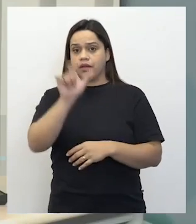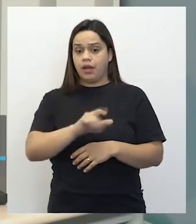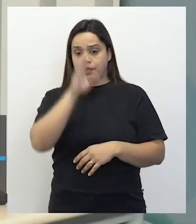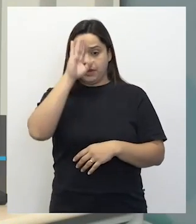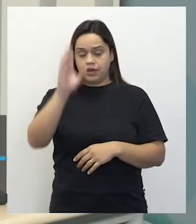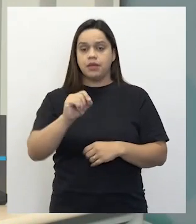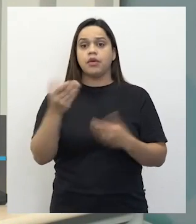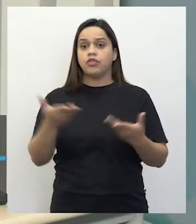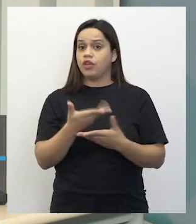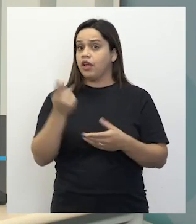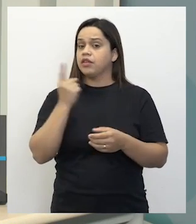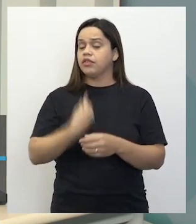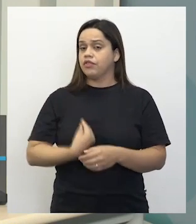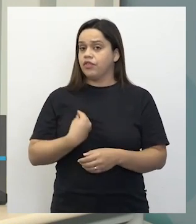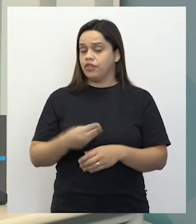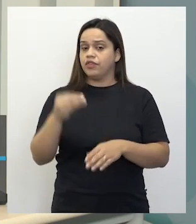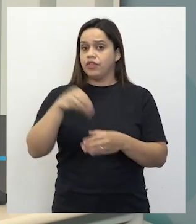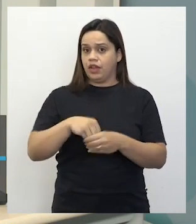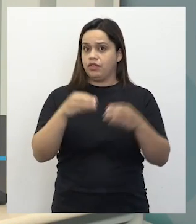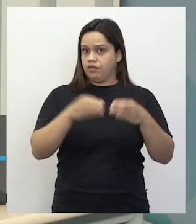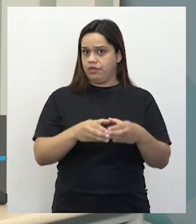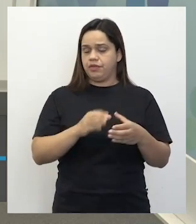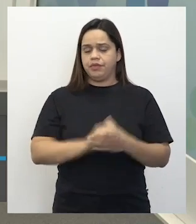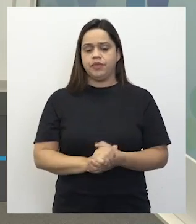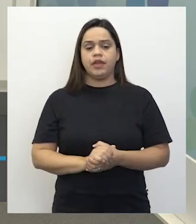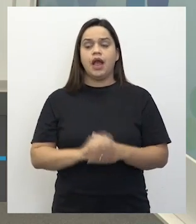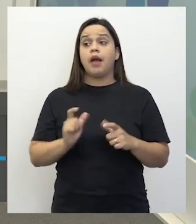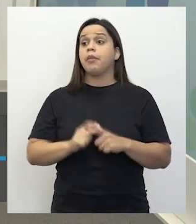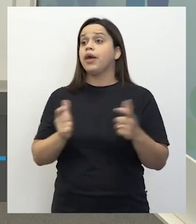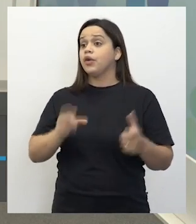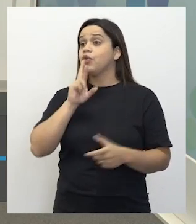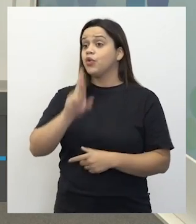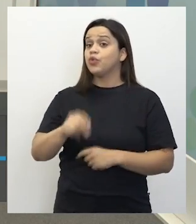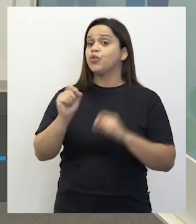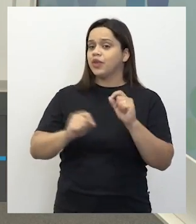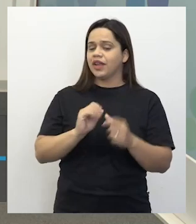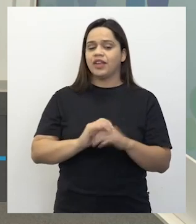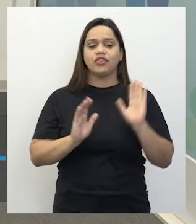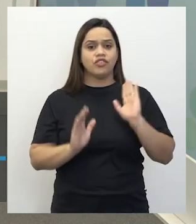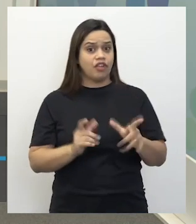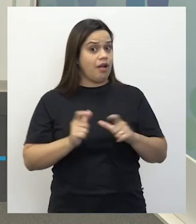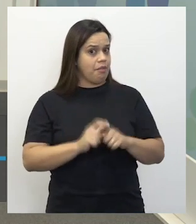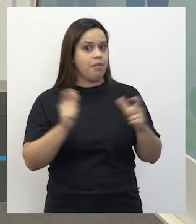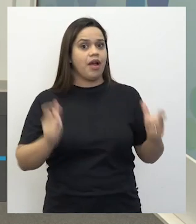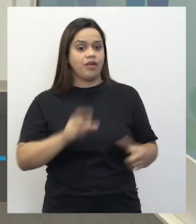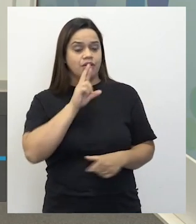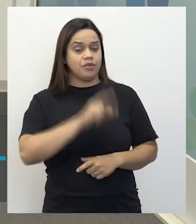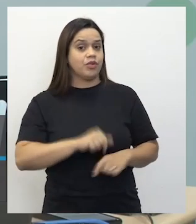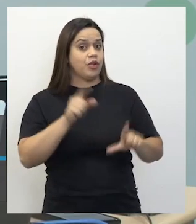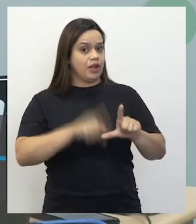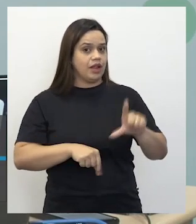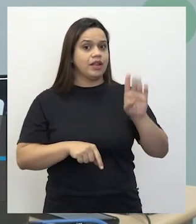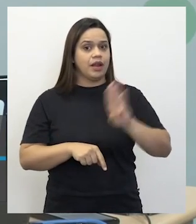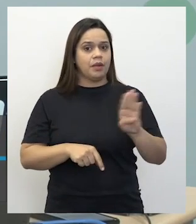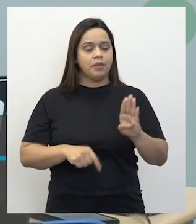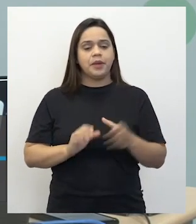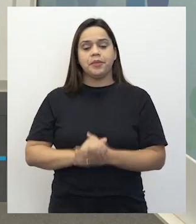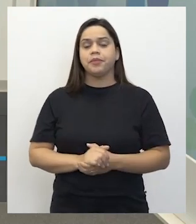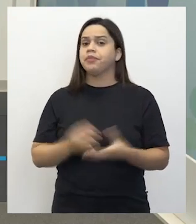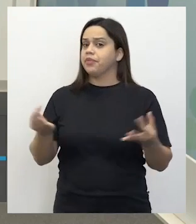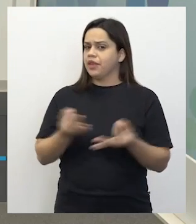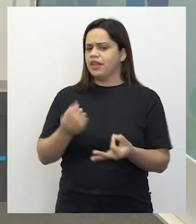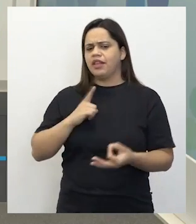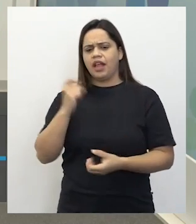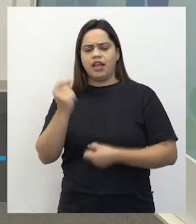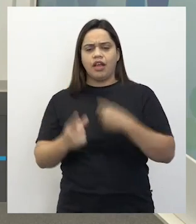estão respondendo, né? Sim. A maioria colocou o que aí? Pode falar? Pode. A esmagadora maioria colocou B. Muito bem. Temos um ou outro